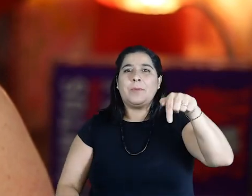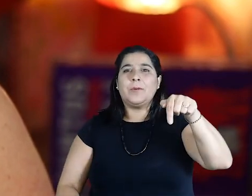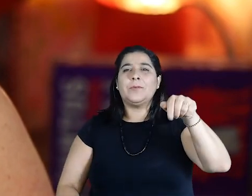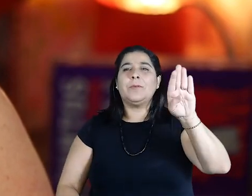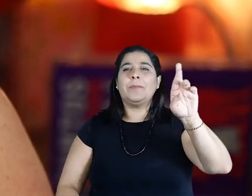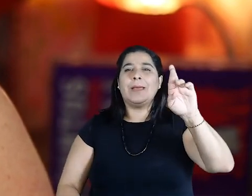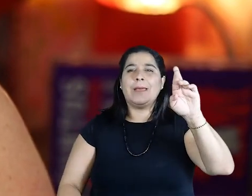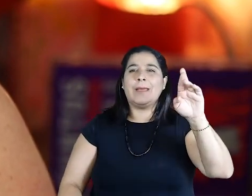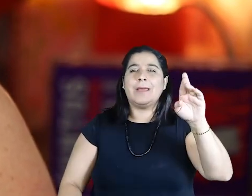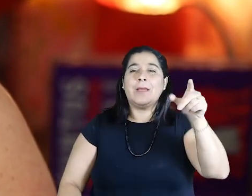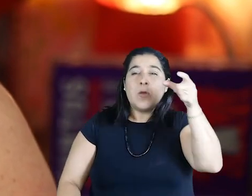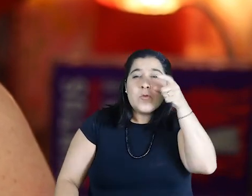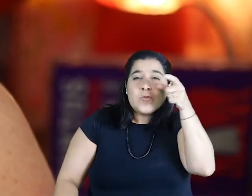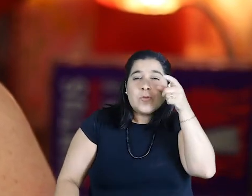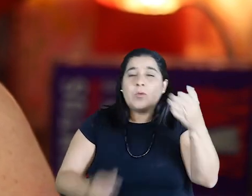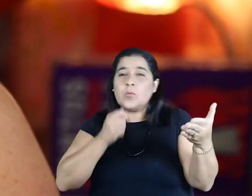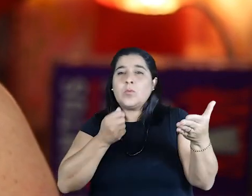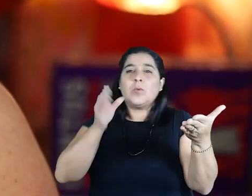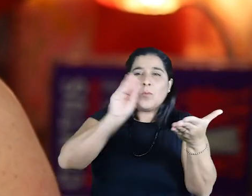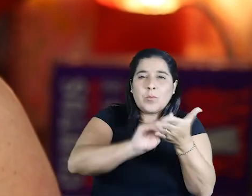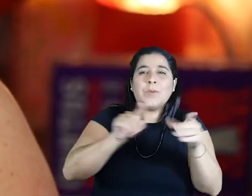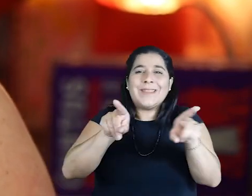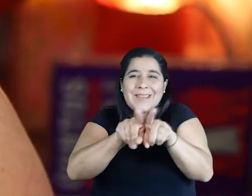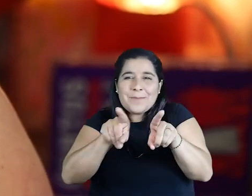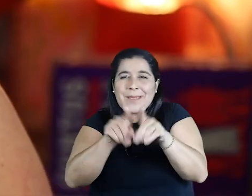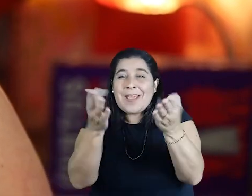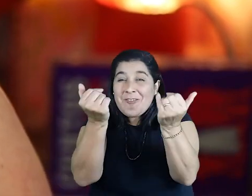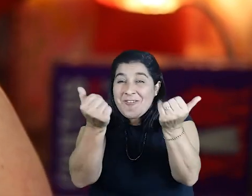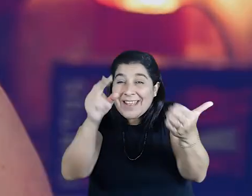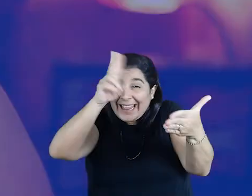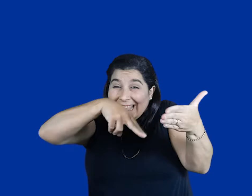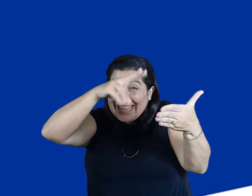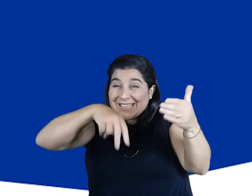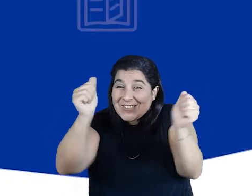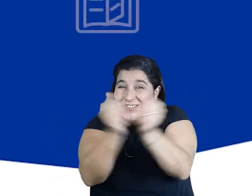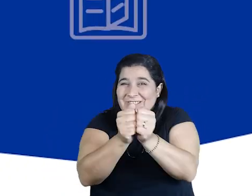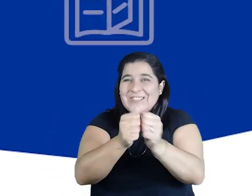itausocial.org.br/podcasts e escutem nas plataformas de difusão de áudio. Ah, vem ler com a